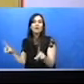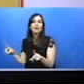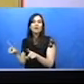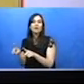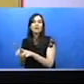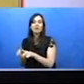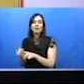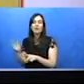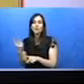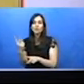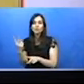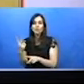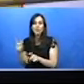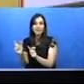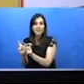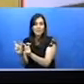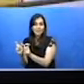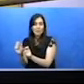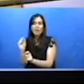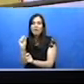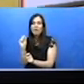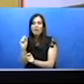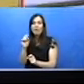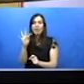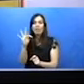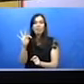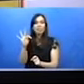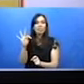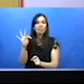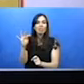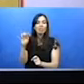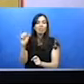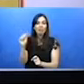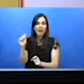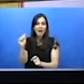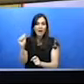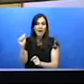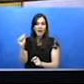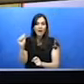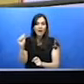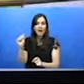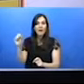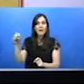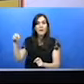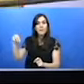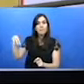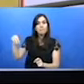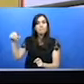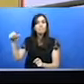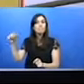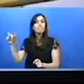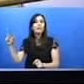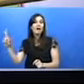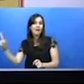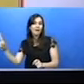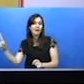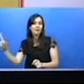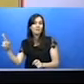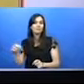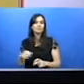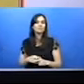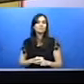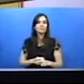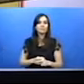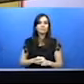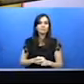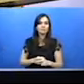as duas sílabas, que é a sílaba tá, e aqui nós temos a sílaba, o M com A fica o som de ma. E